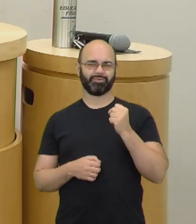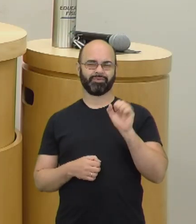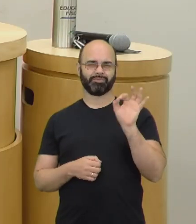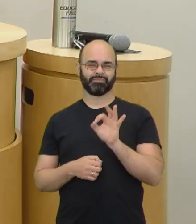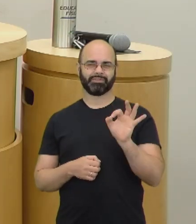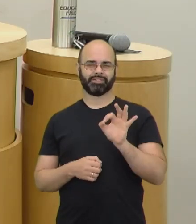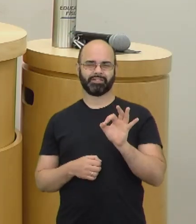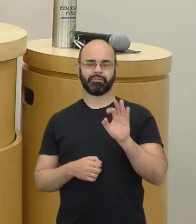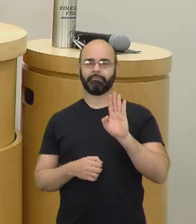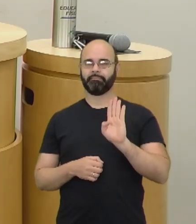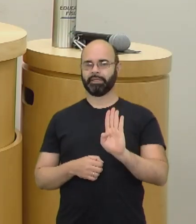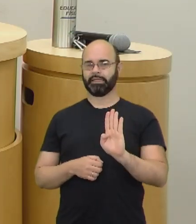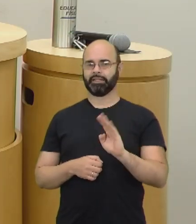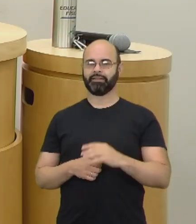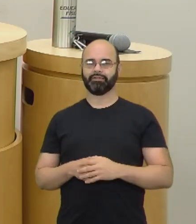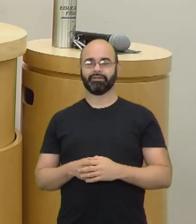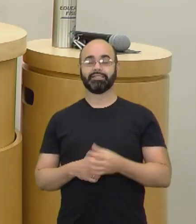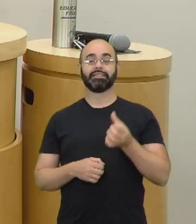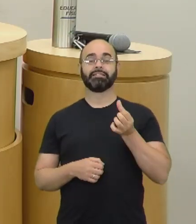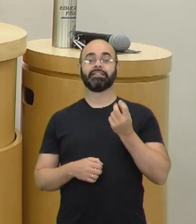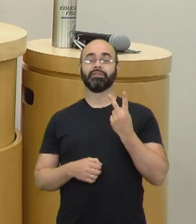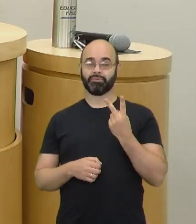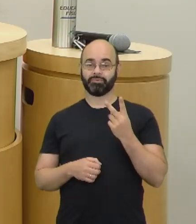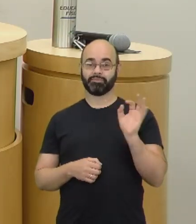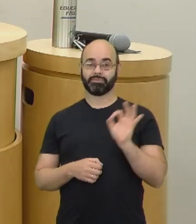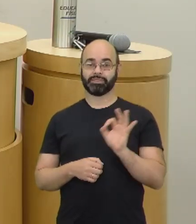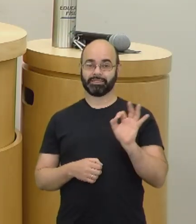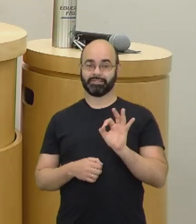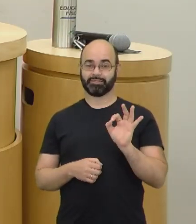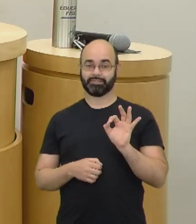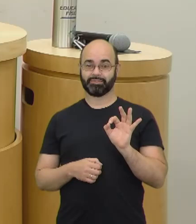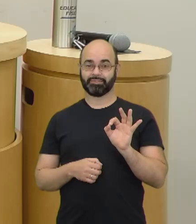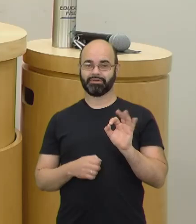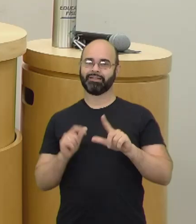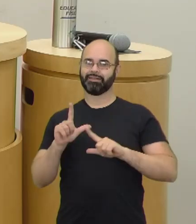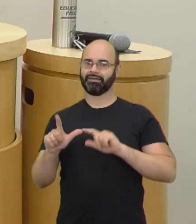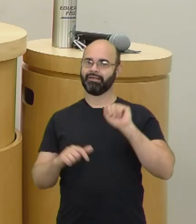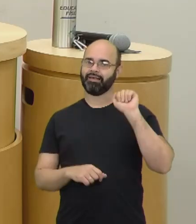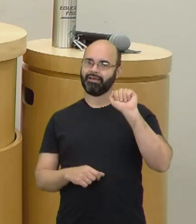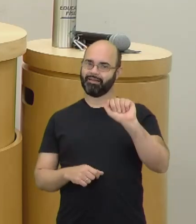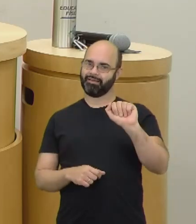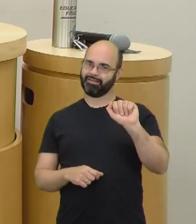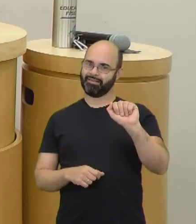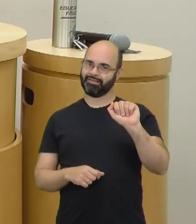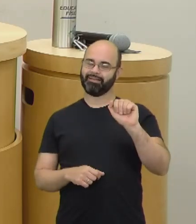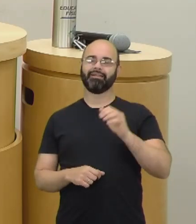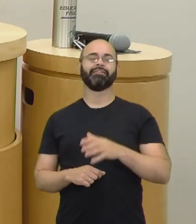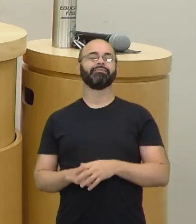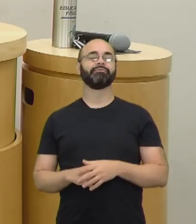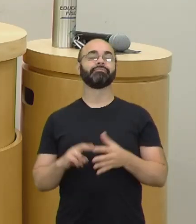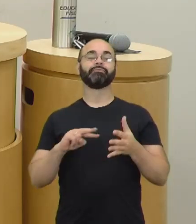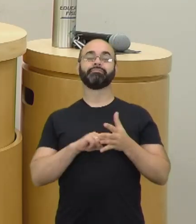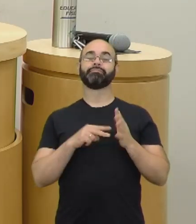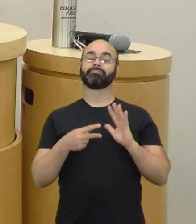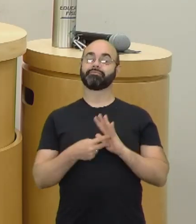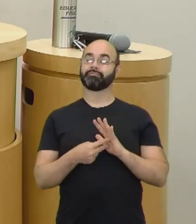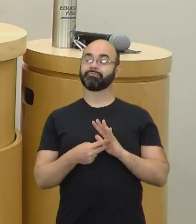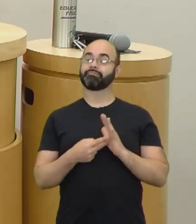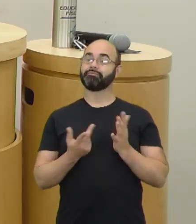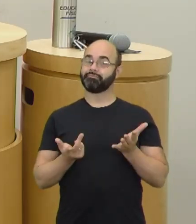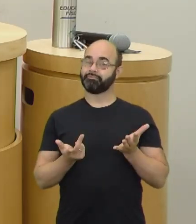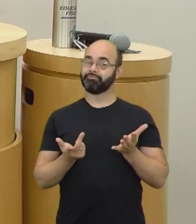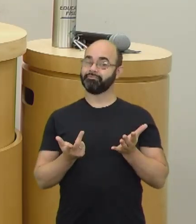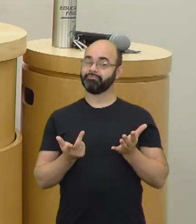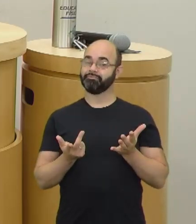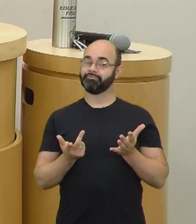28% a letra B. E 62% a letra A. O que mostra aqui... Que mostra que a resposta